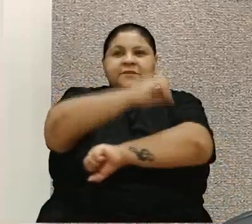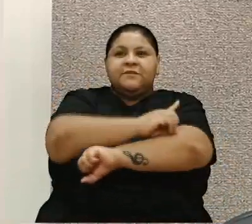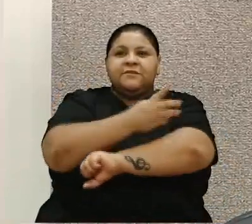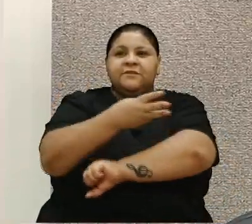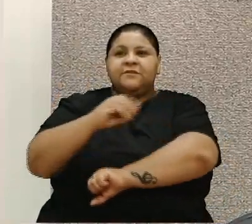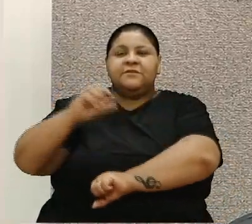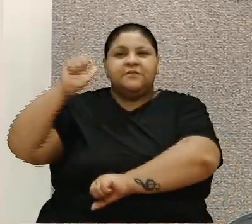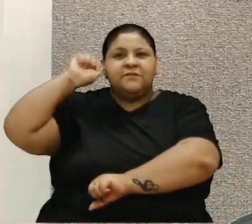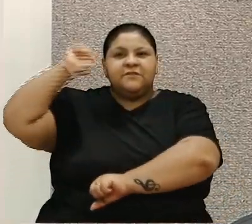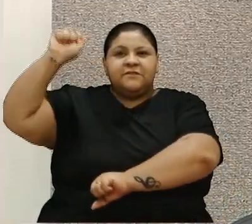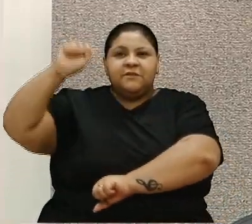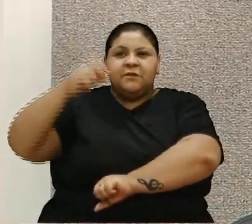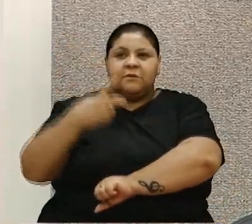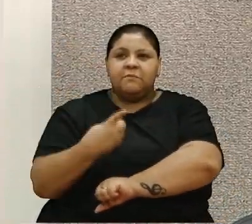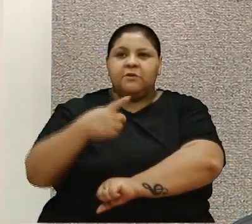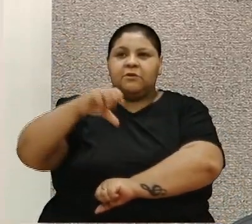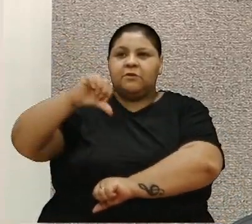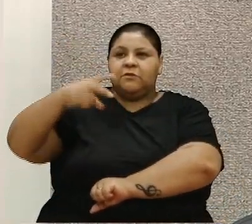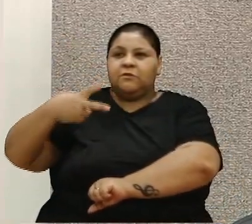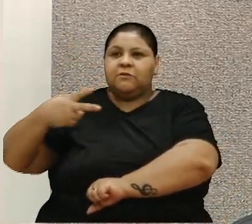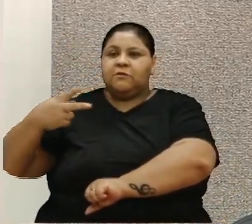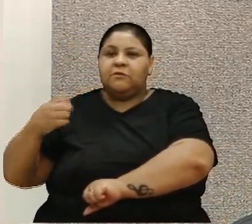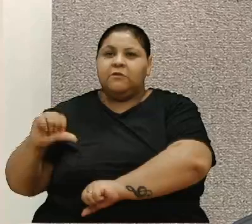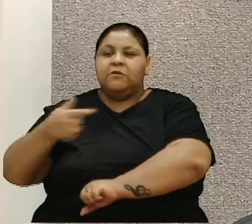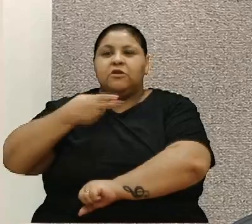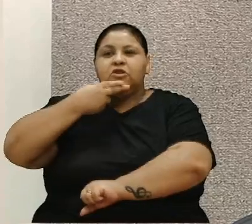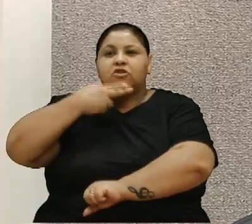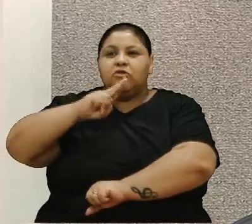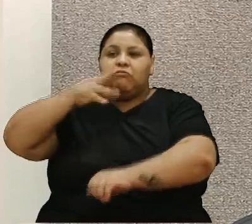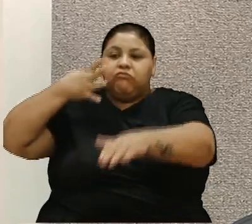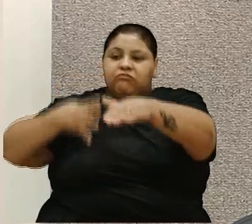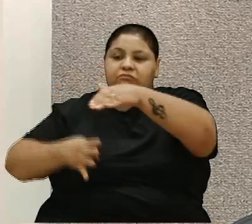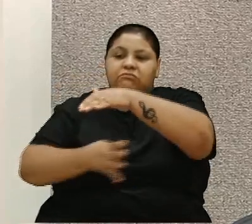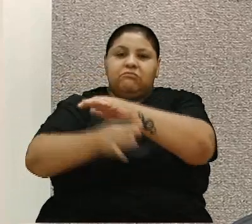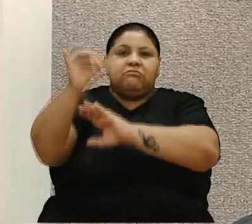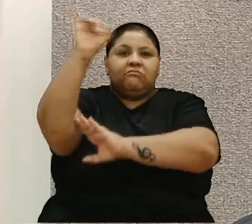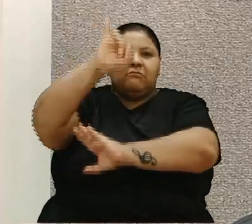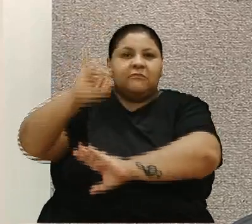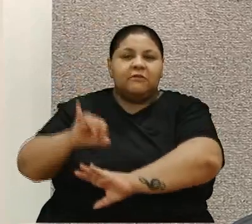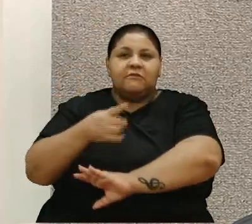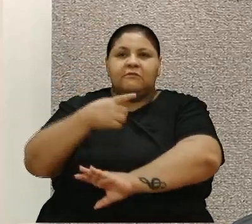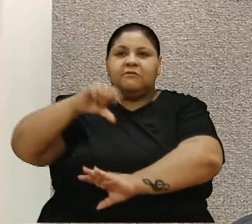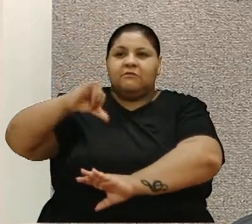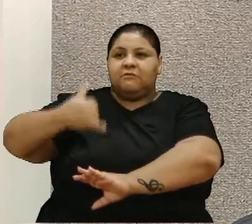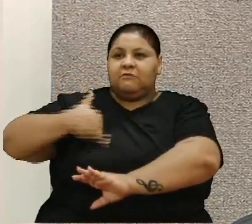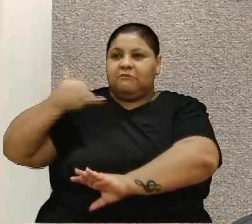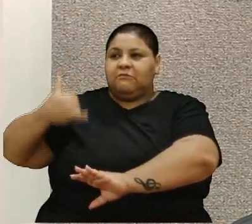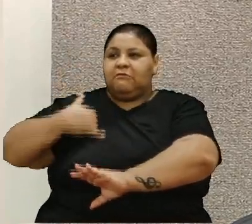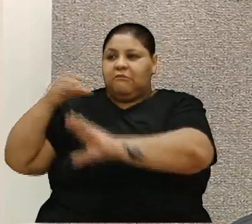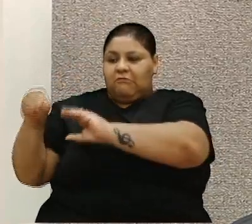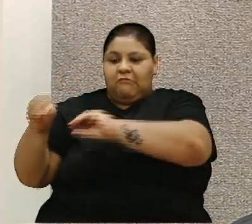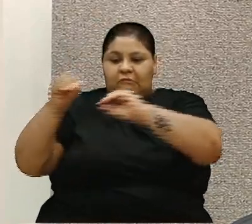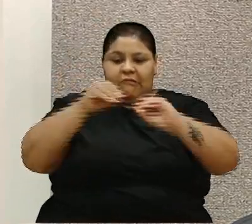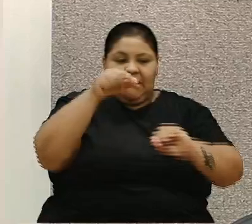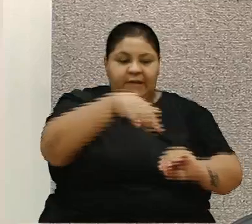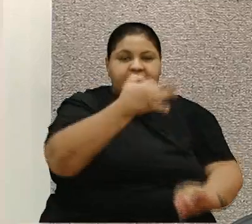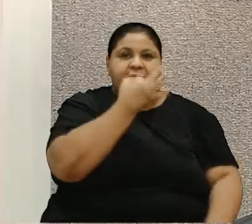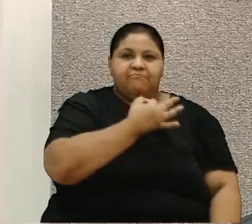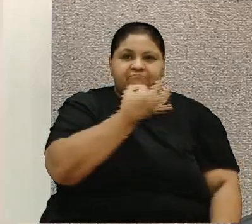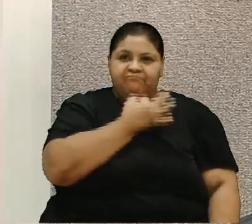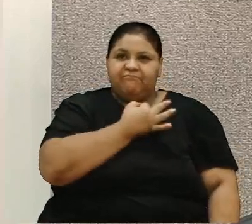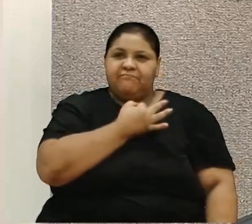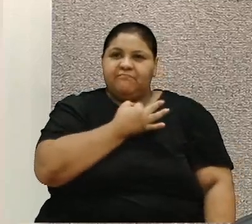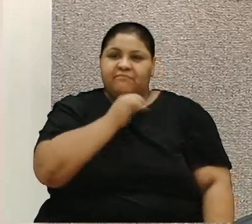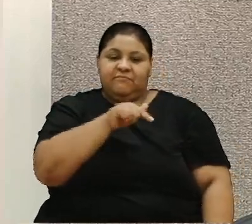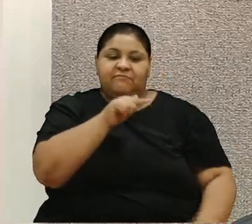de 1929, neta e filha de imigrantes italianos. Com 19 anos, saiu de Vacaria, vindo a morar na cidade de Caxias do Sul,